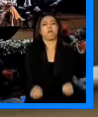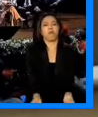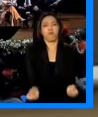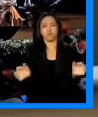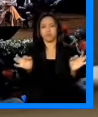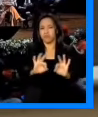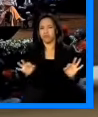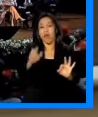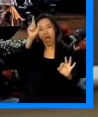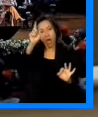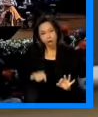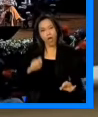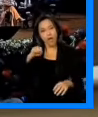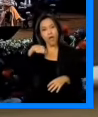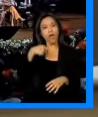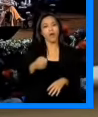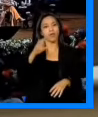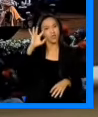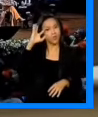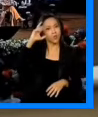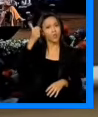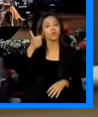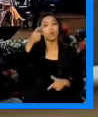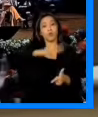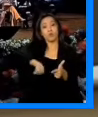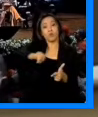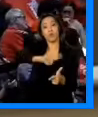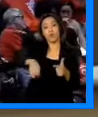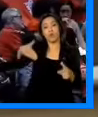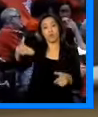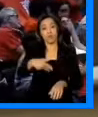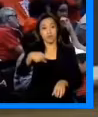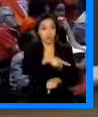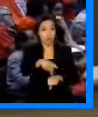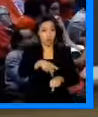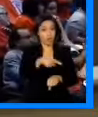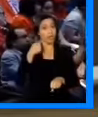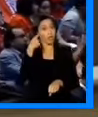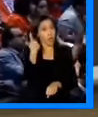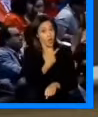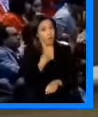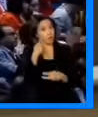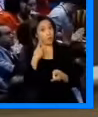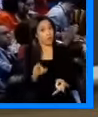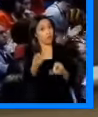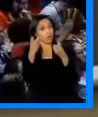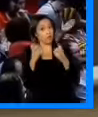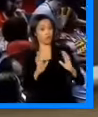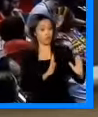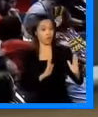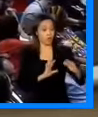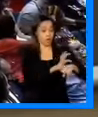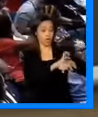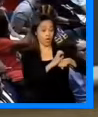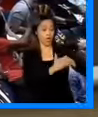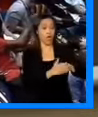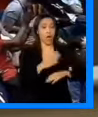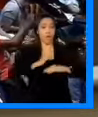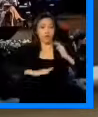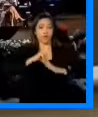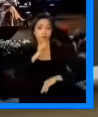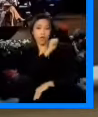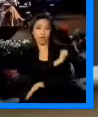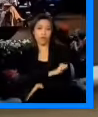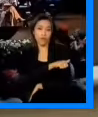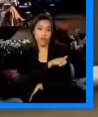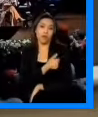mas são a solução para os problemas do país, e isso nós vimos no meio da pandemia, quando lá estavam enfermeiros,